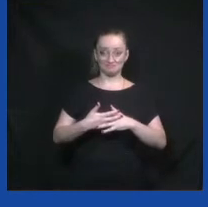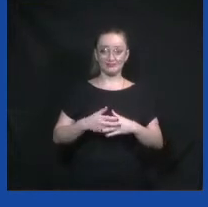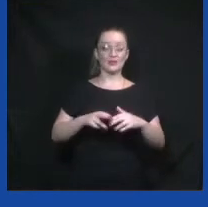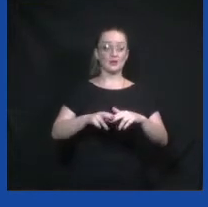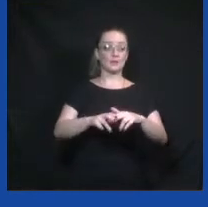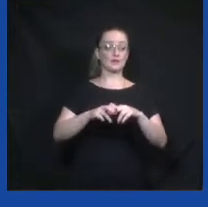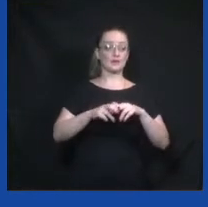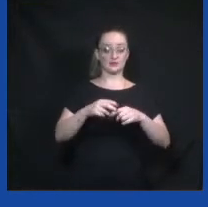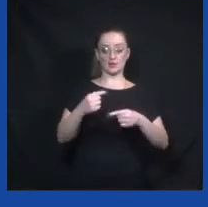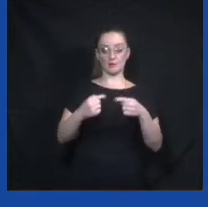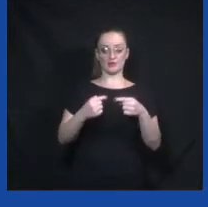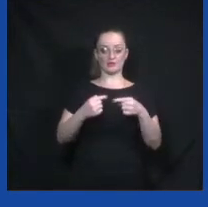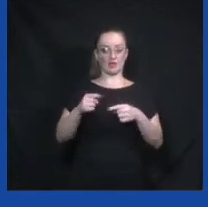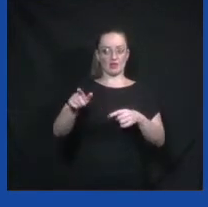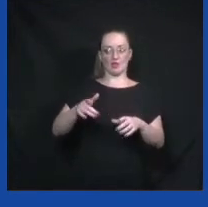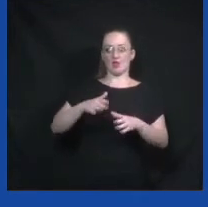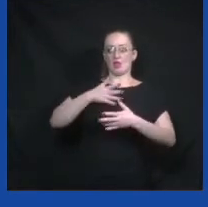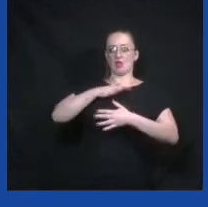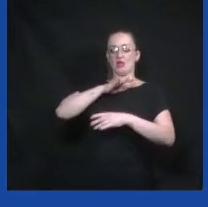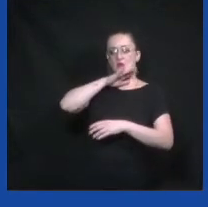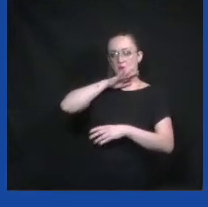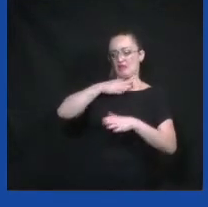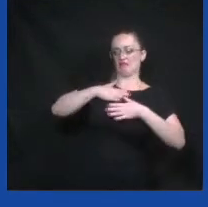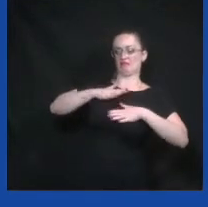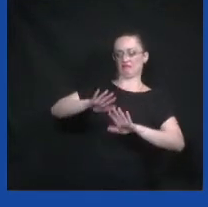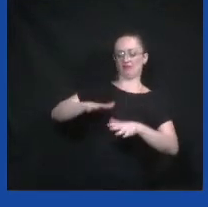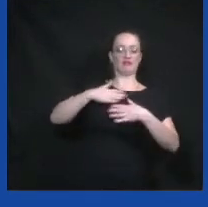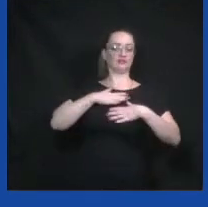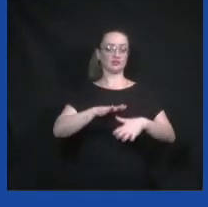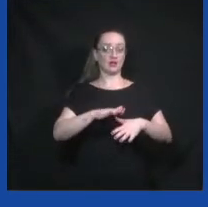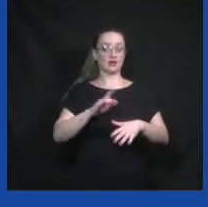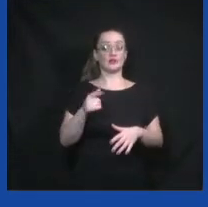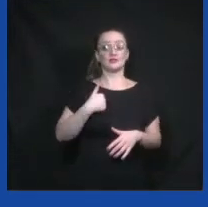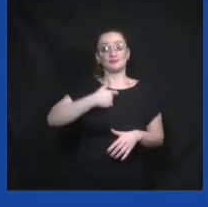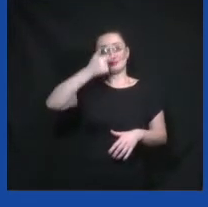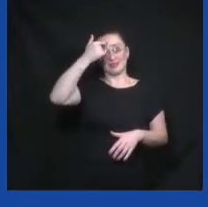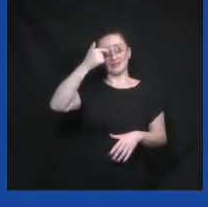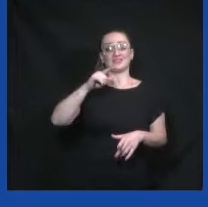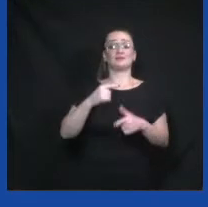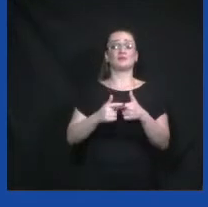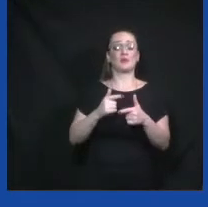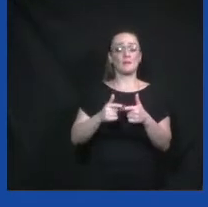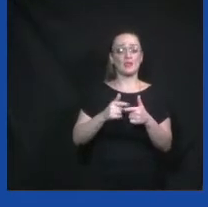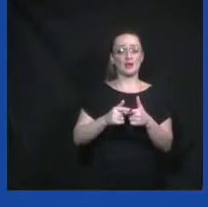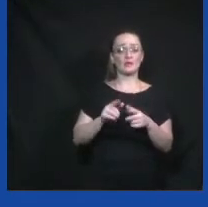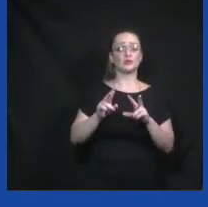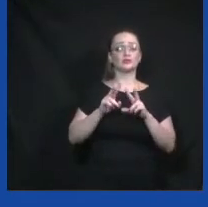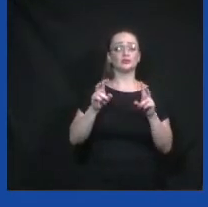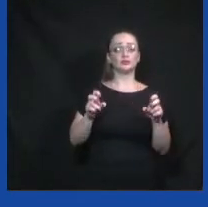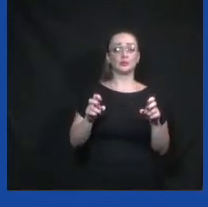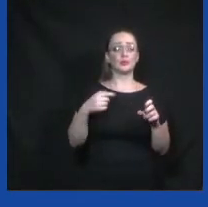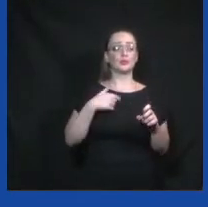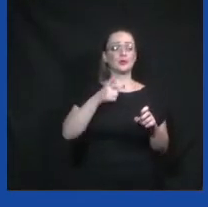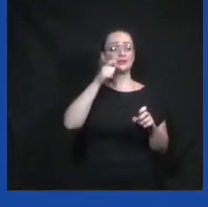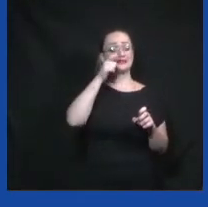sendo demonizada a ponto de a gente ter severos problemas a despeito de um